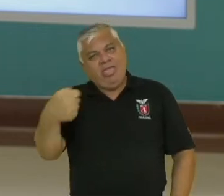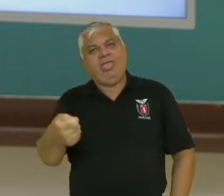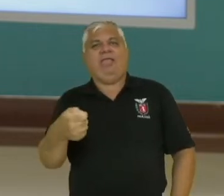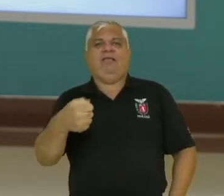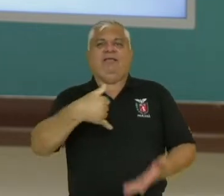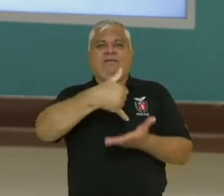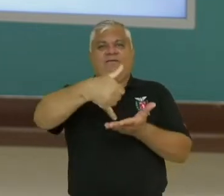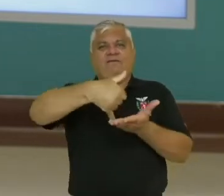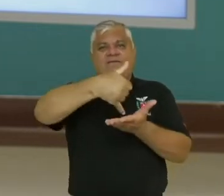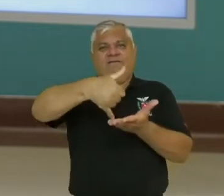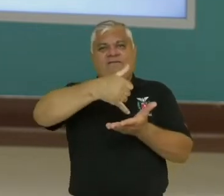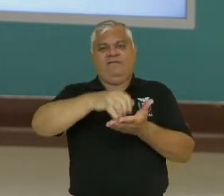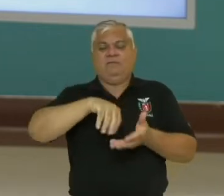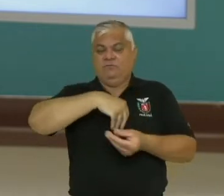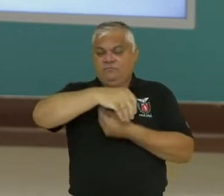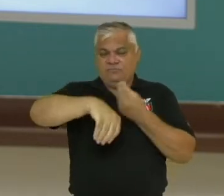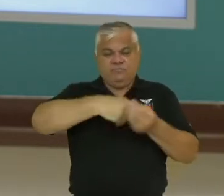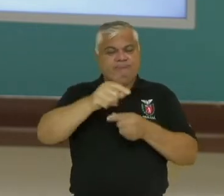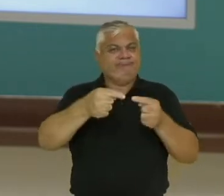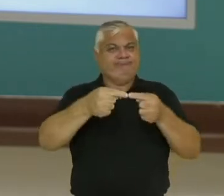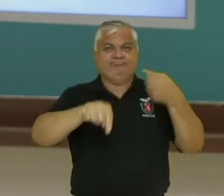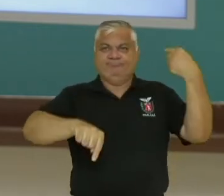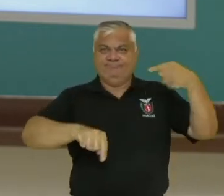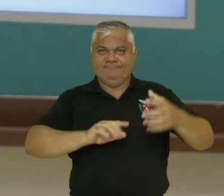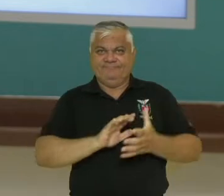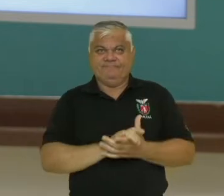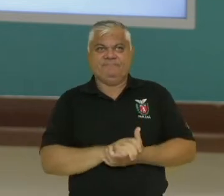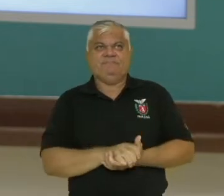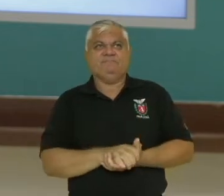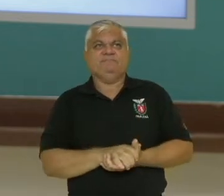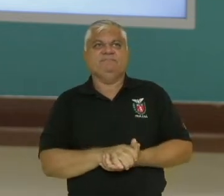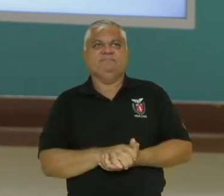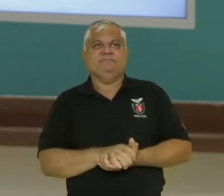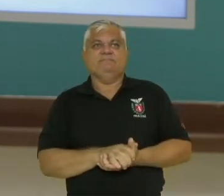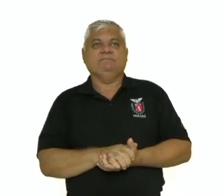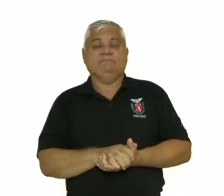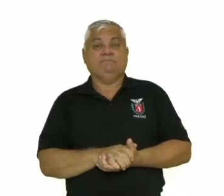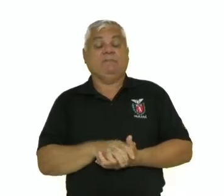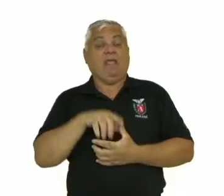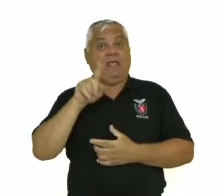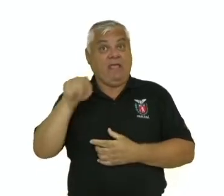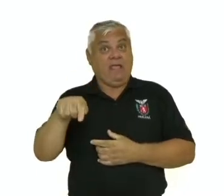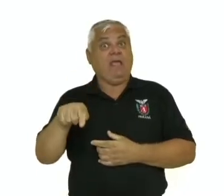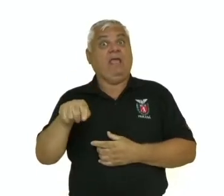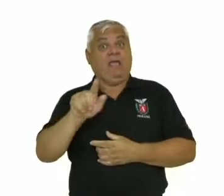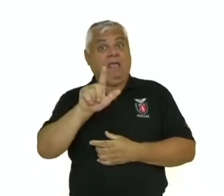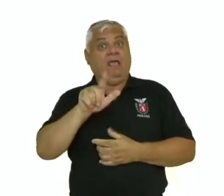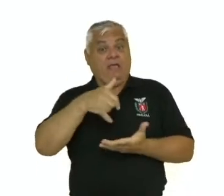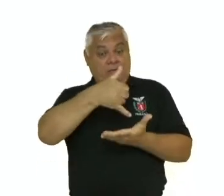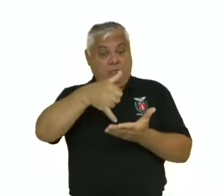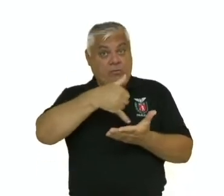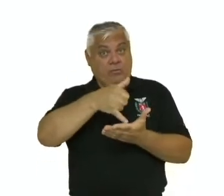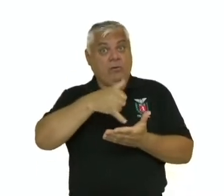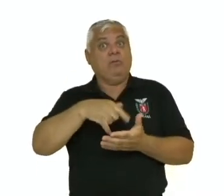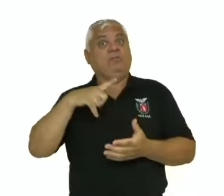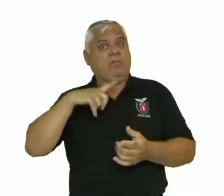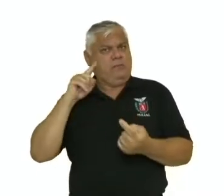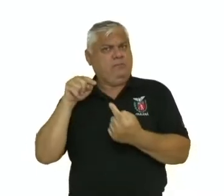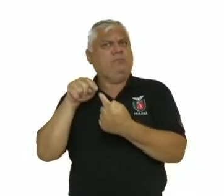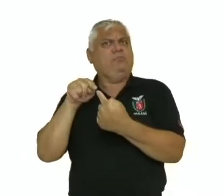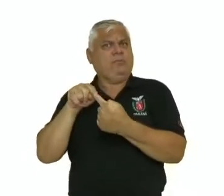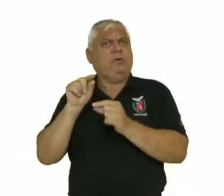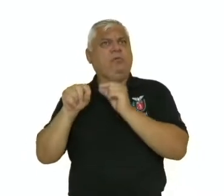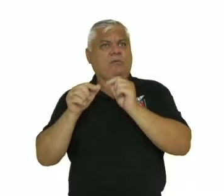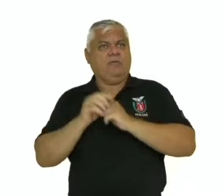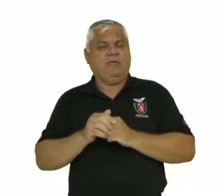hidrofóbico, não se misturar com a água. Os lipídios, então, têm uma função no nosso corpo. Qual